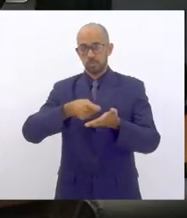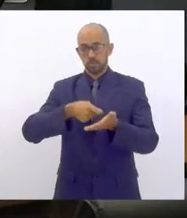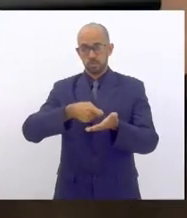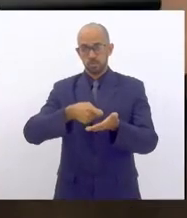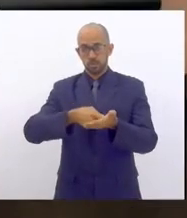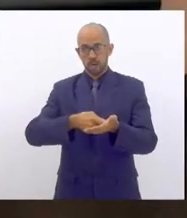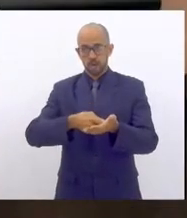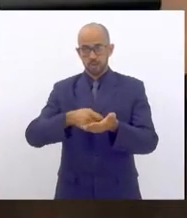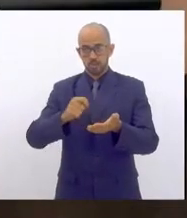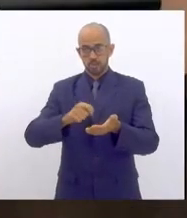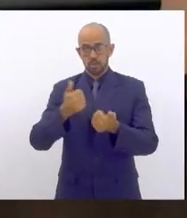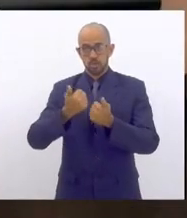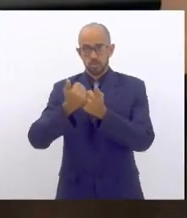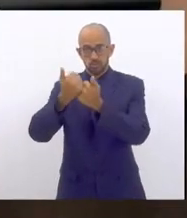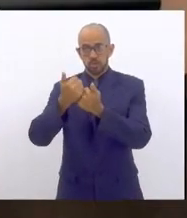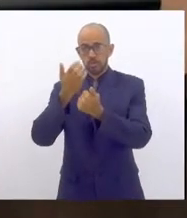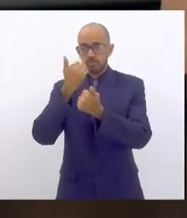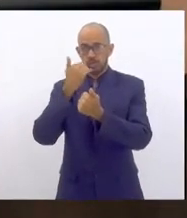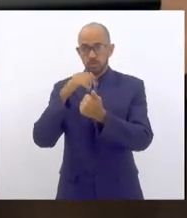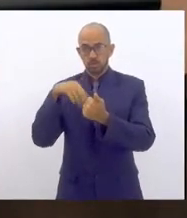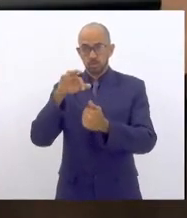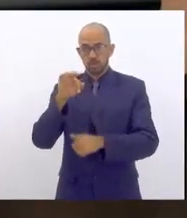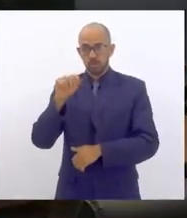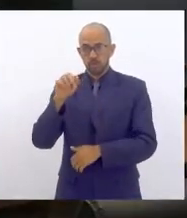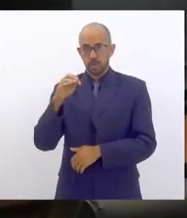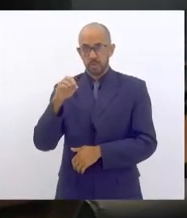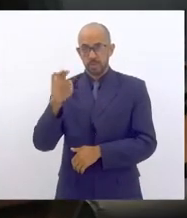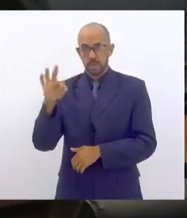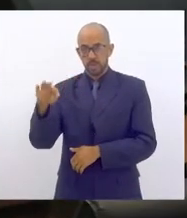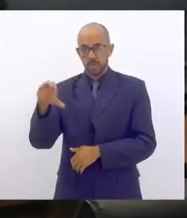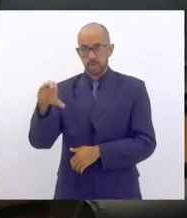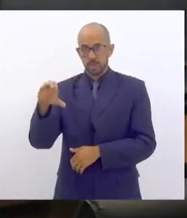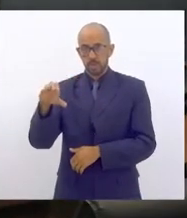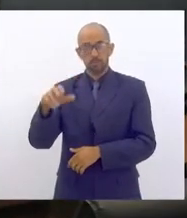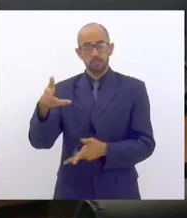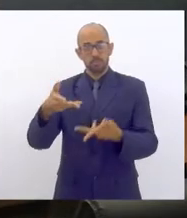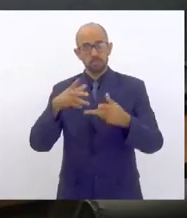o auxílio alimentação seja pago. A Faetec merece.